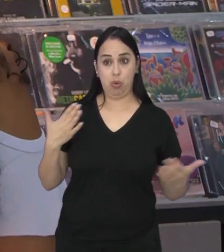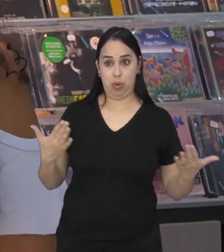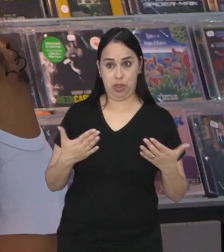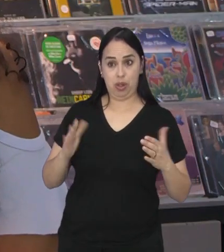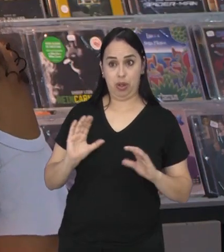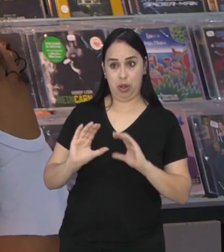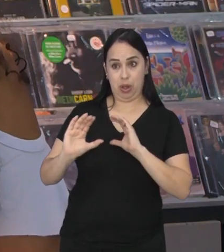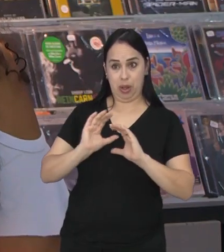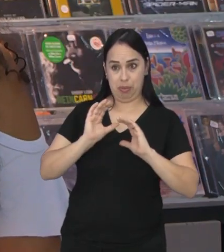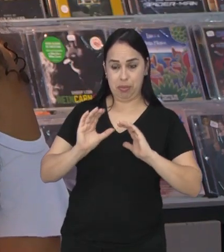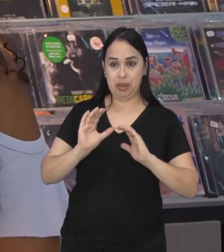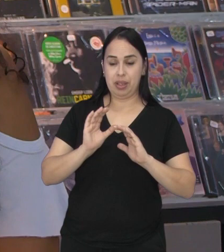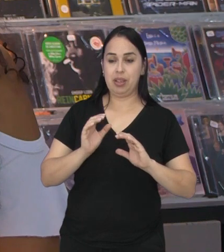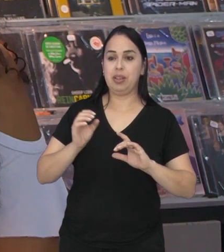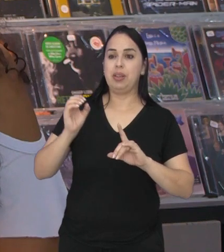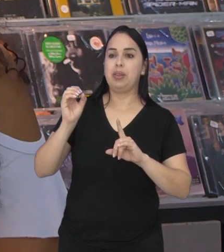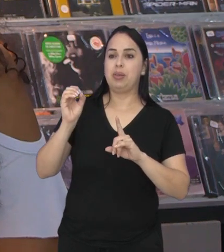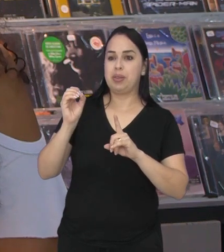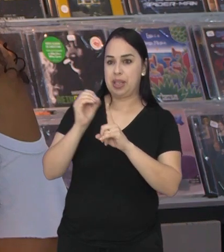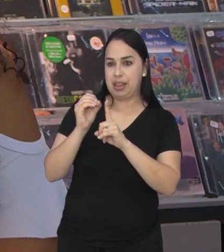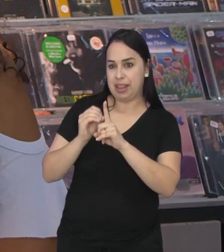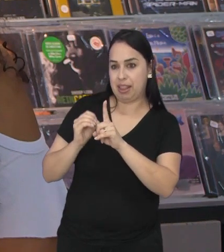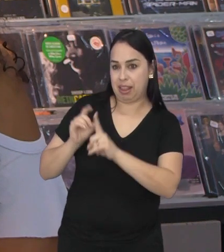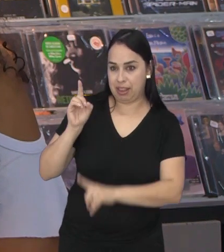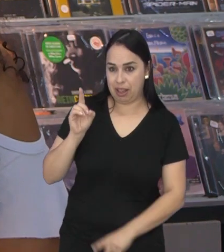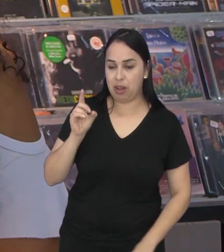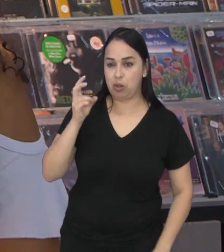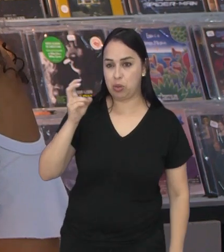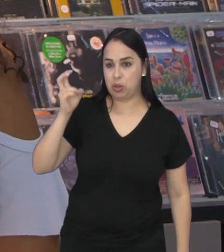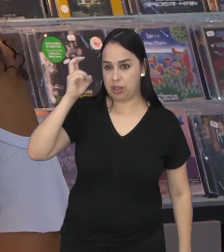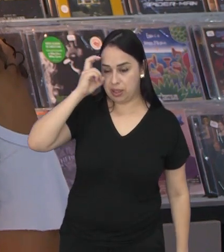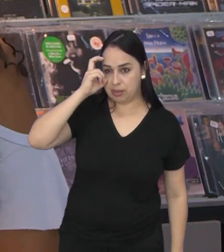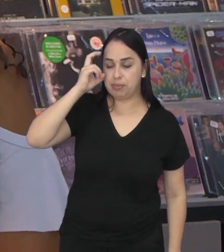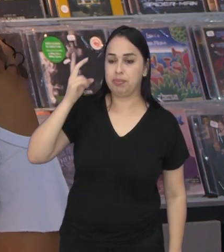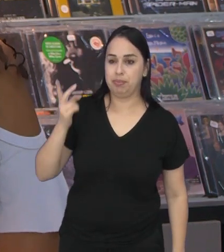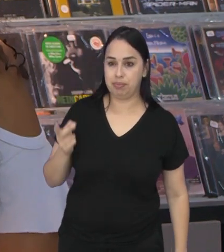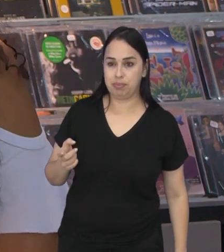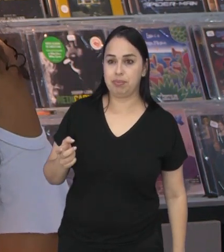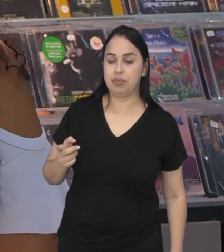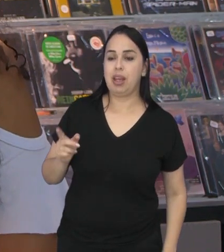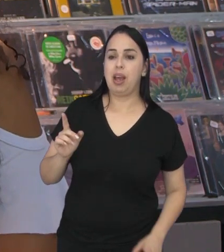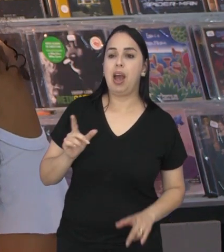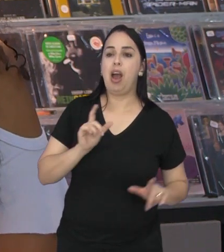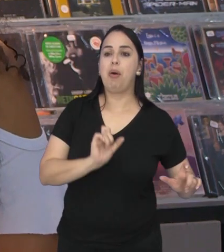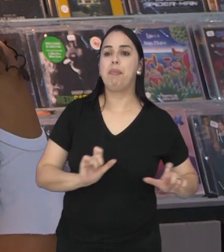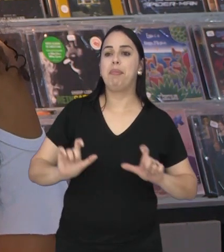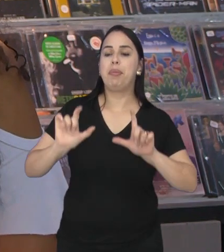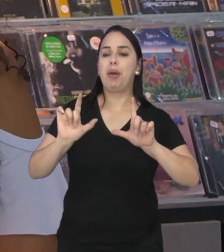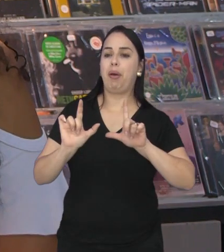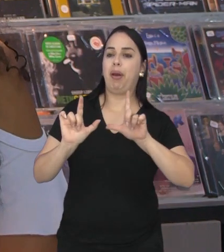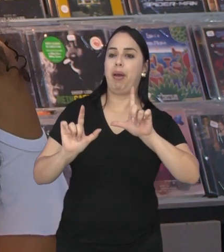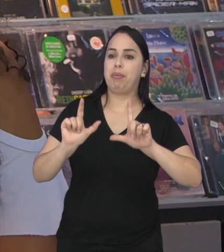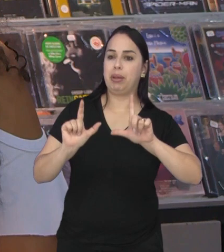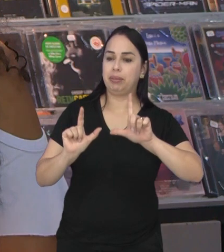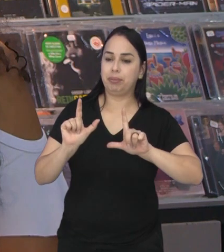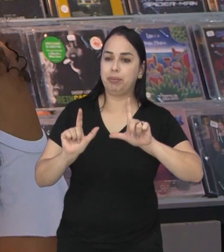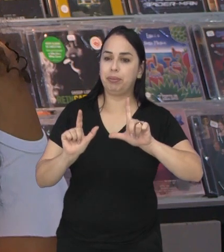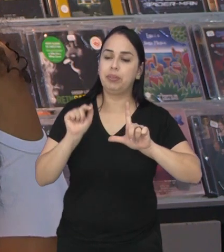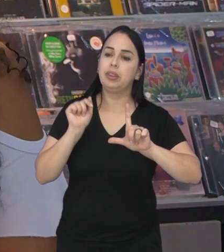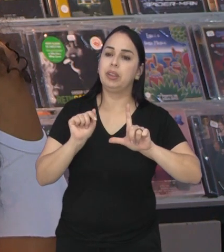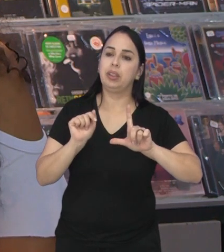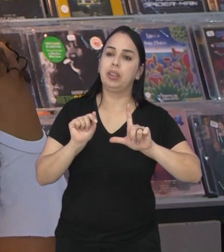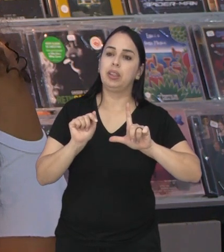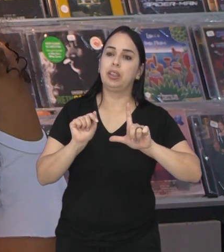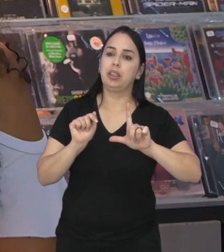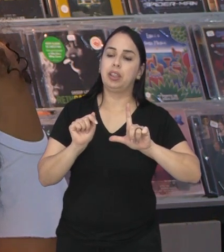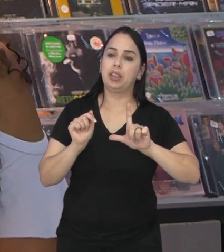né, no SINDCT na Cultura, que é Comer de Origem, que é um programa, né, que vai